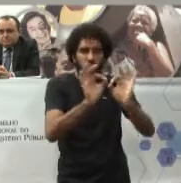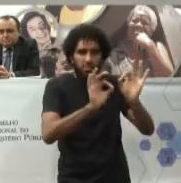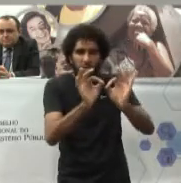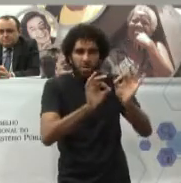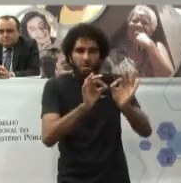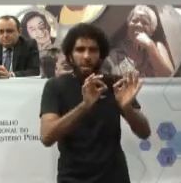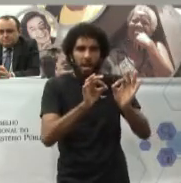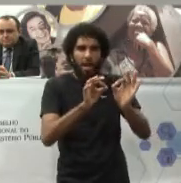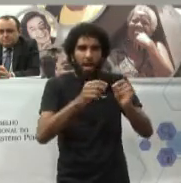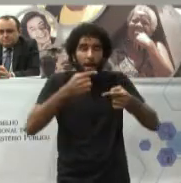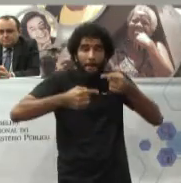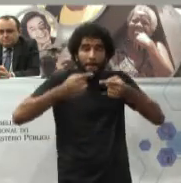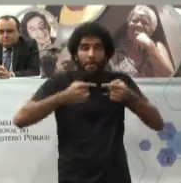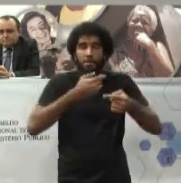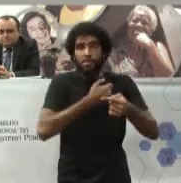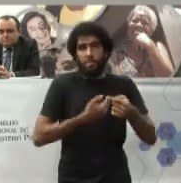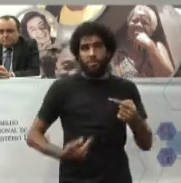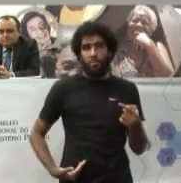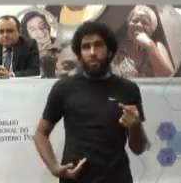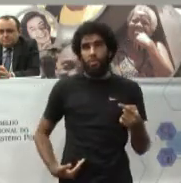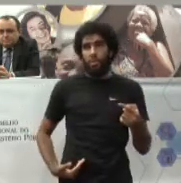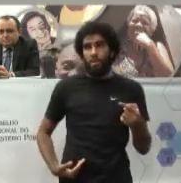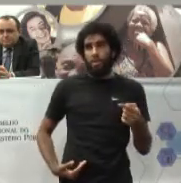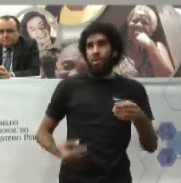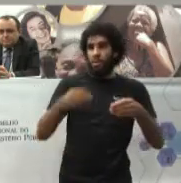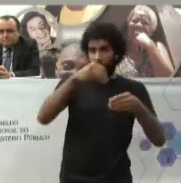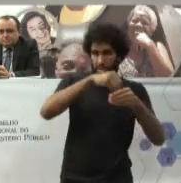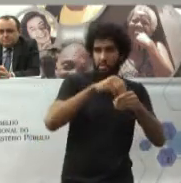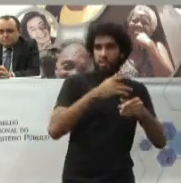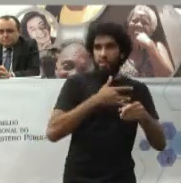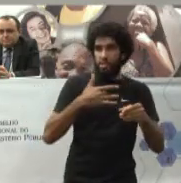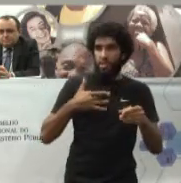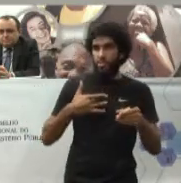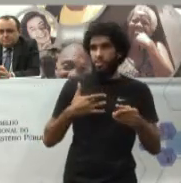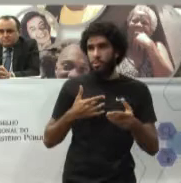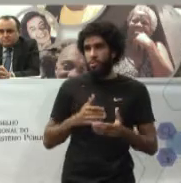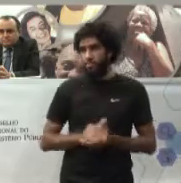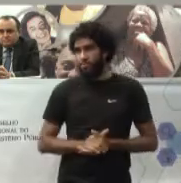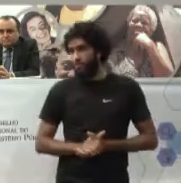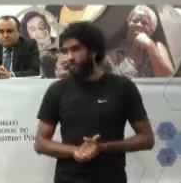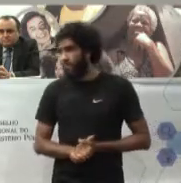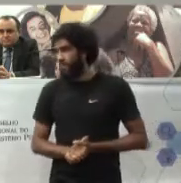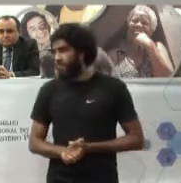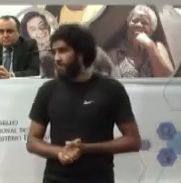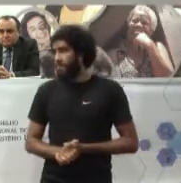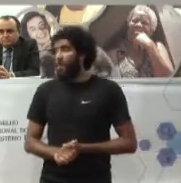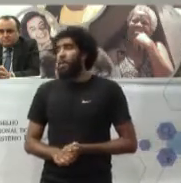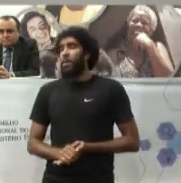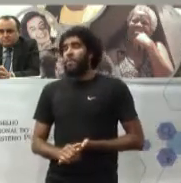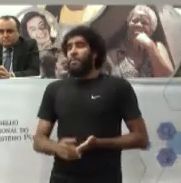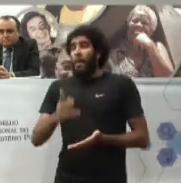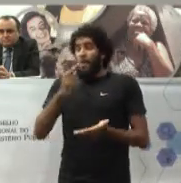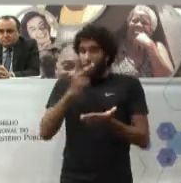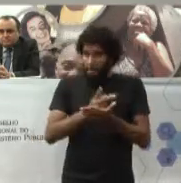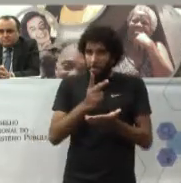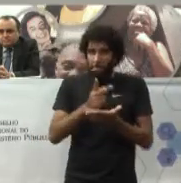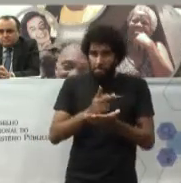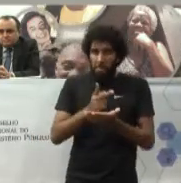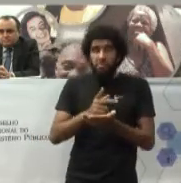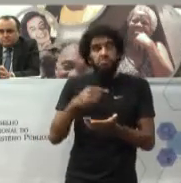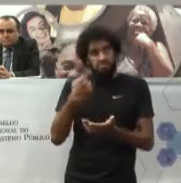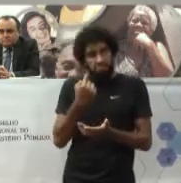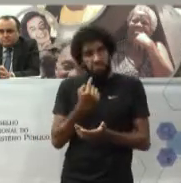política pública de acordo que o que nós temos contratado mas mesmo assim os aspectos